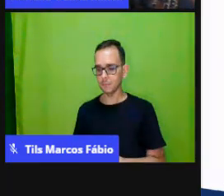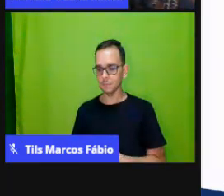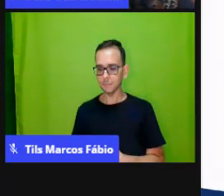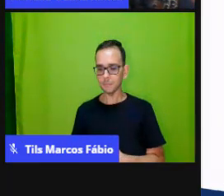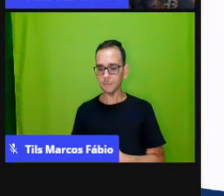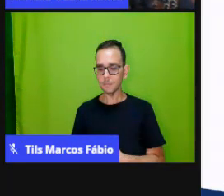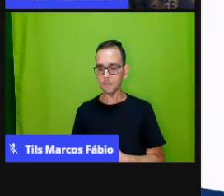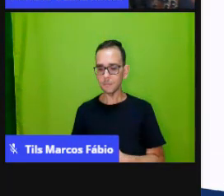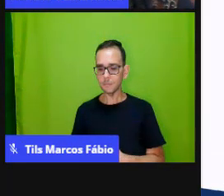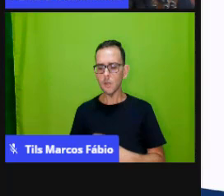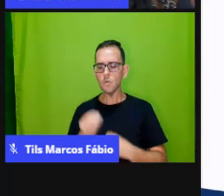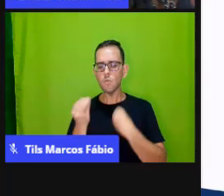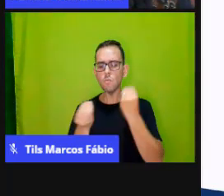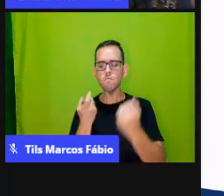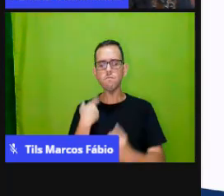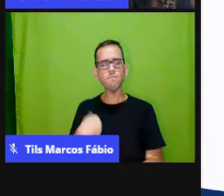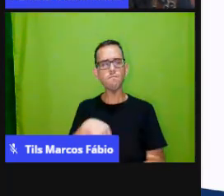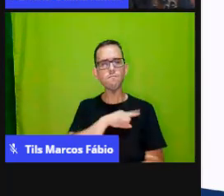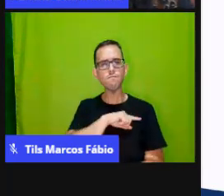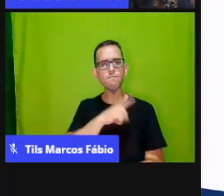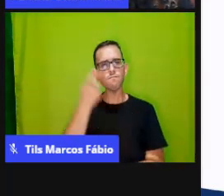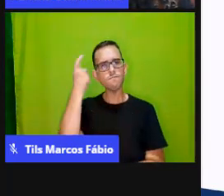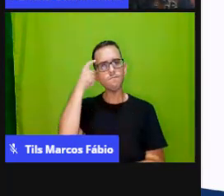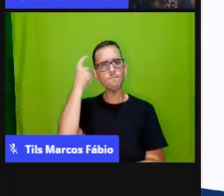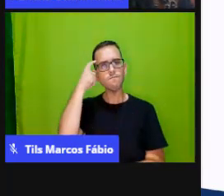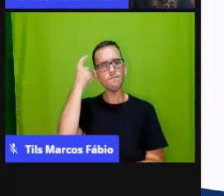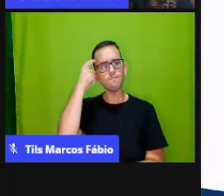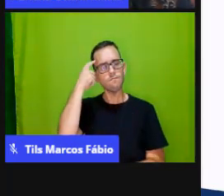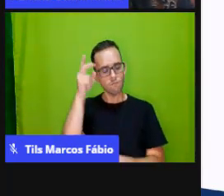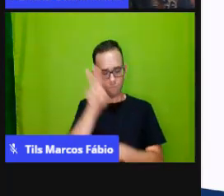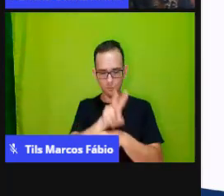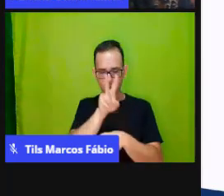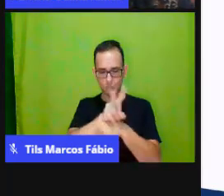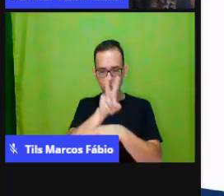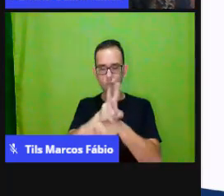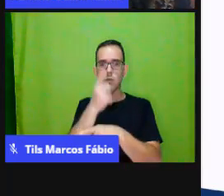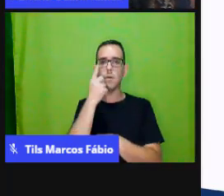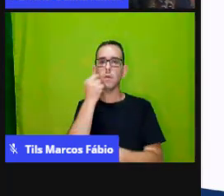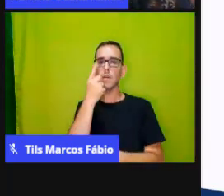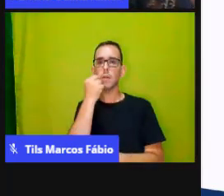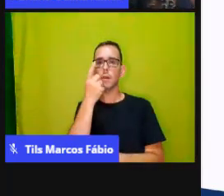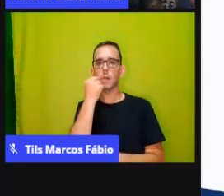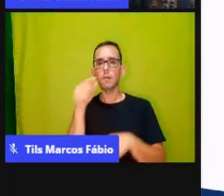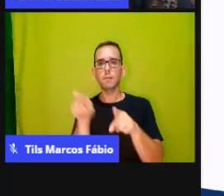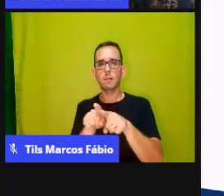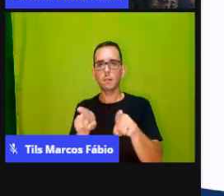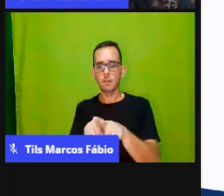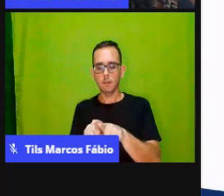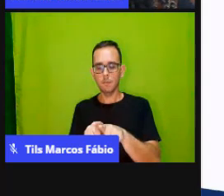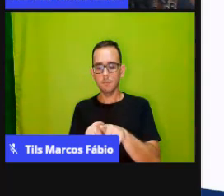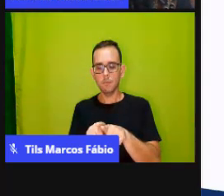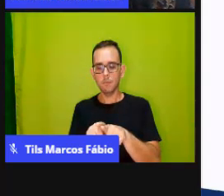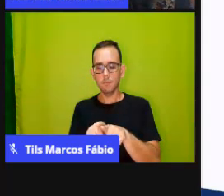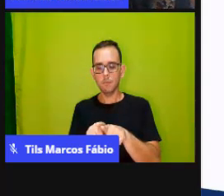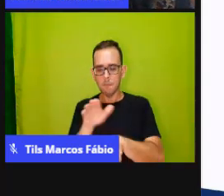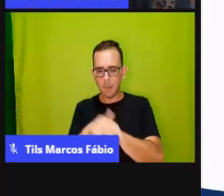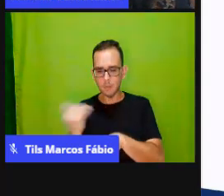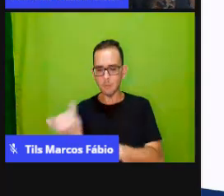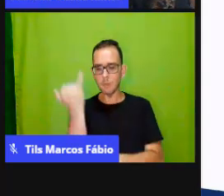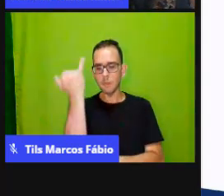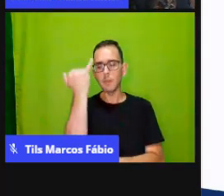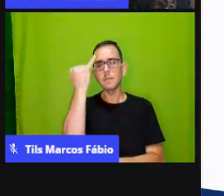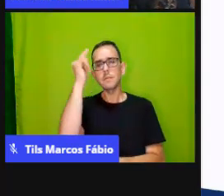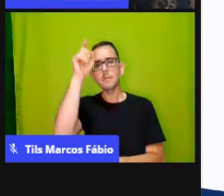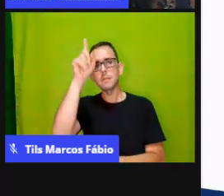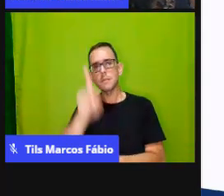Quando a gente pensa na domesticação dos gatos, o mais importante a dizer é que os